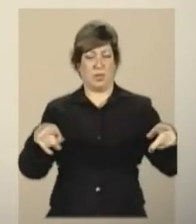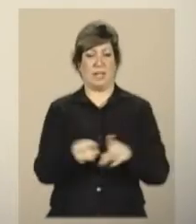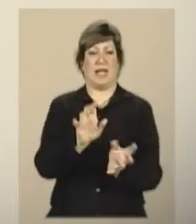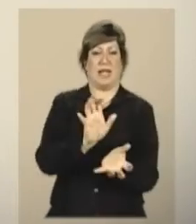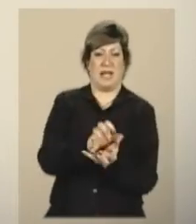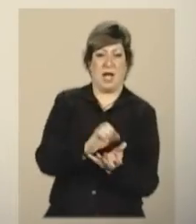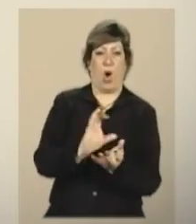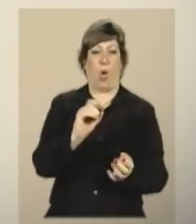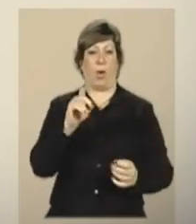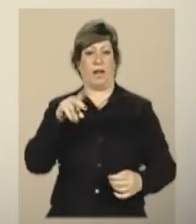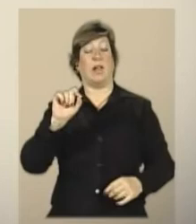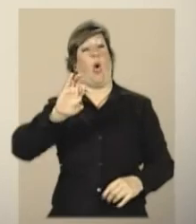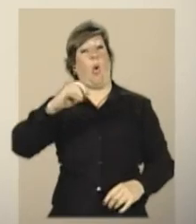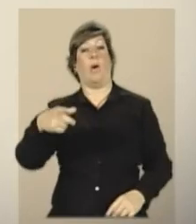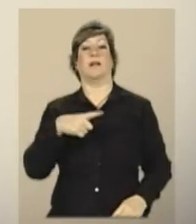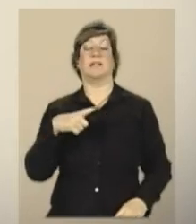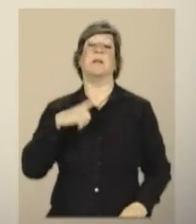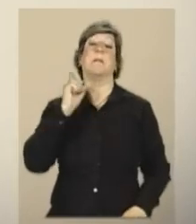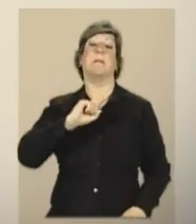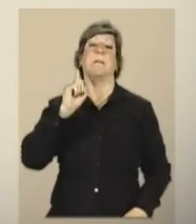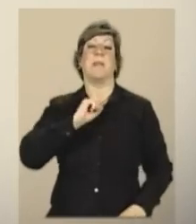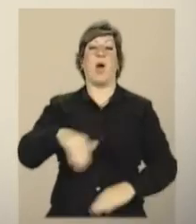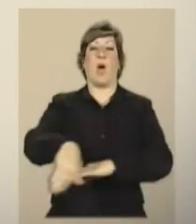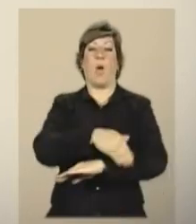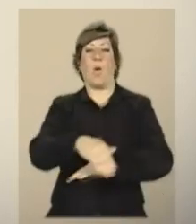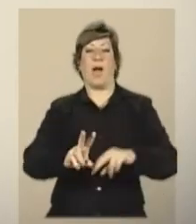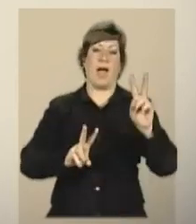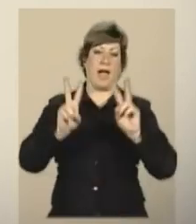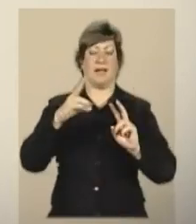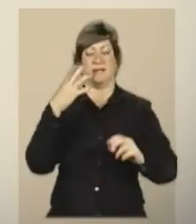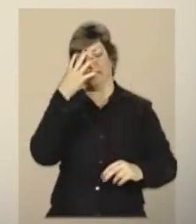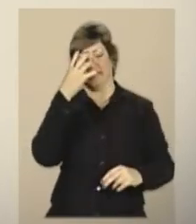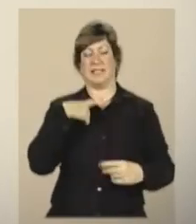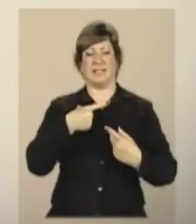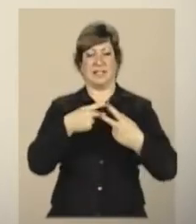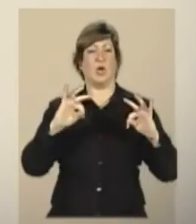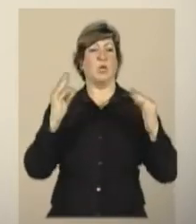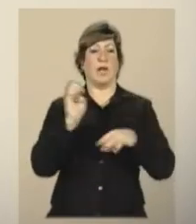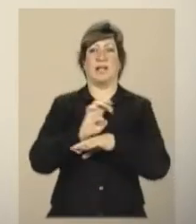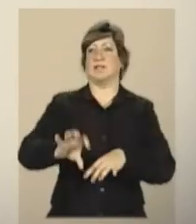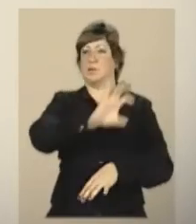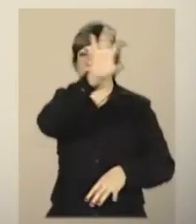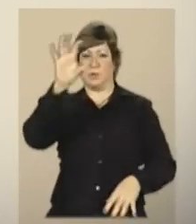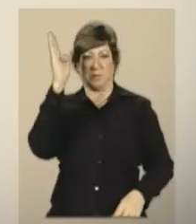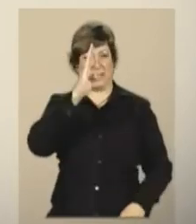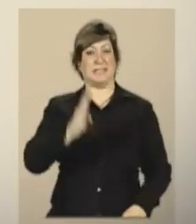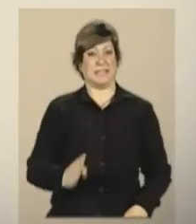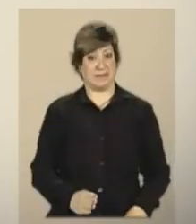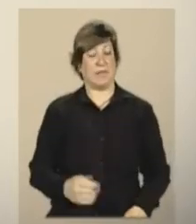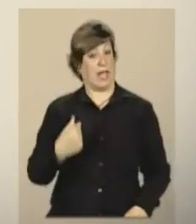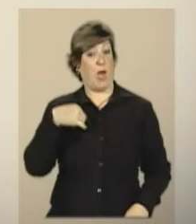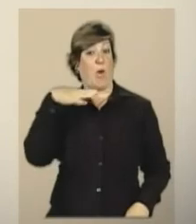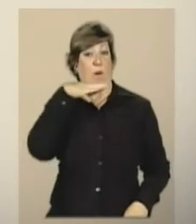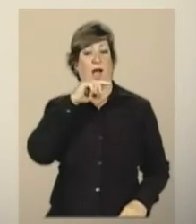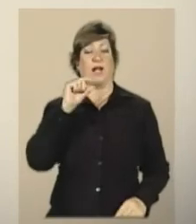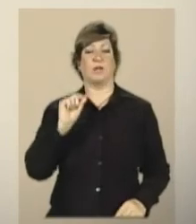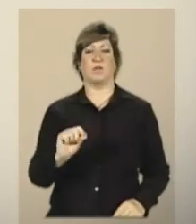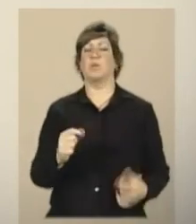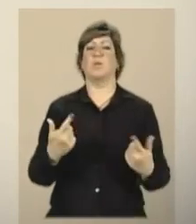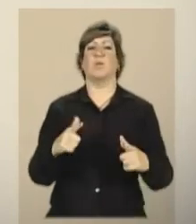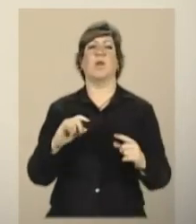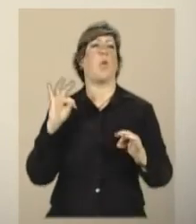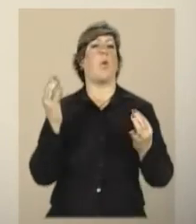ou o carnaval de rua em Minas Gerais e em todos os outros estados da Federação Acho que não existe